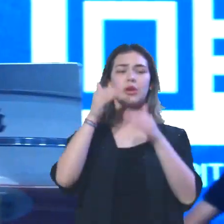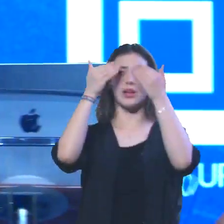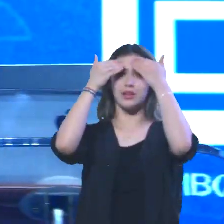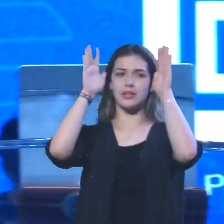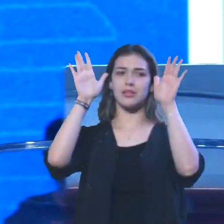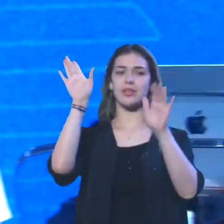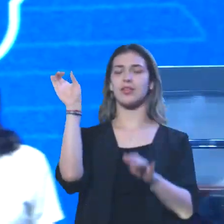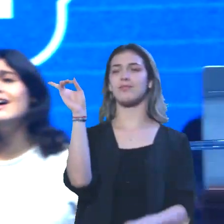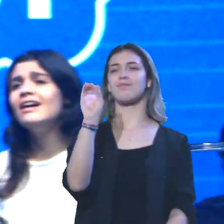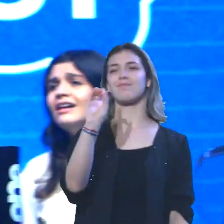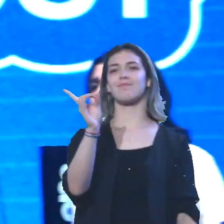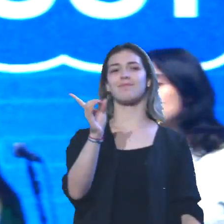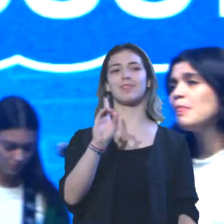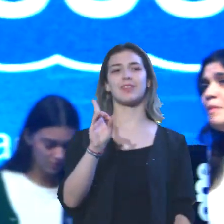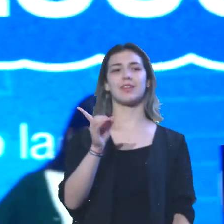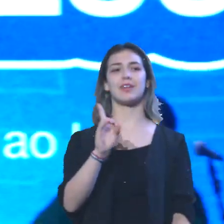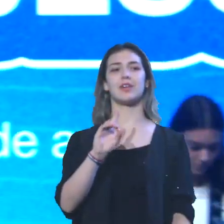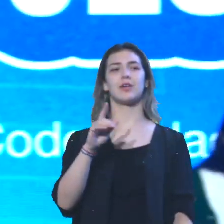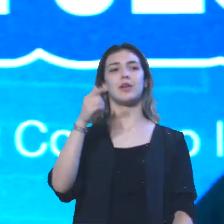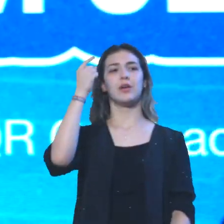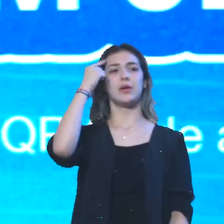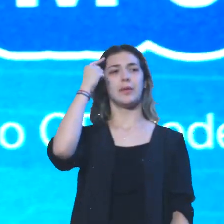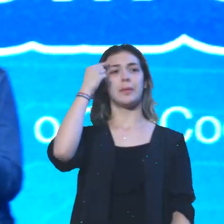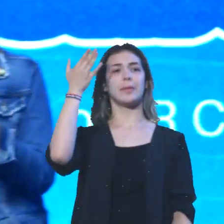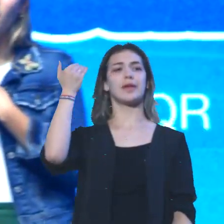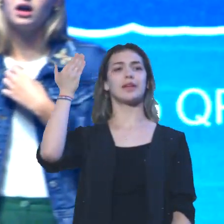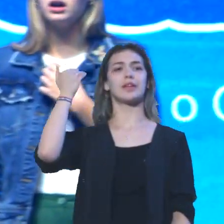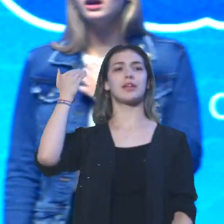mais felizes, entre aspas,